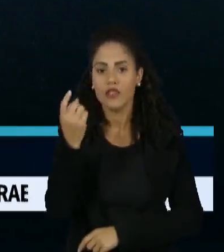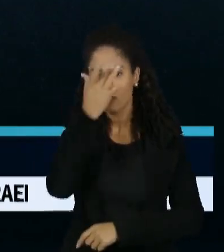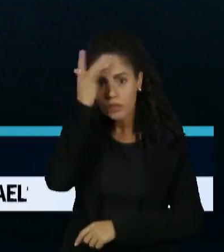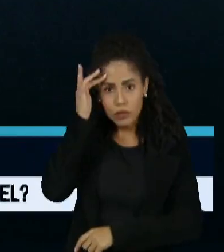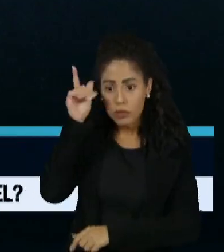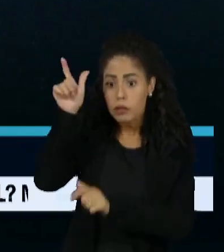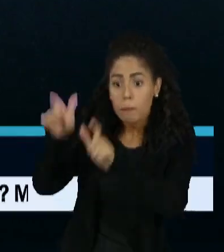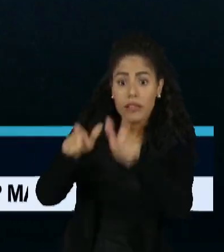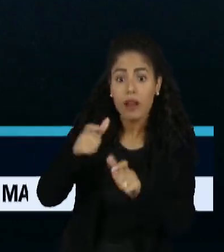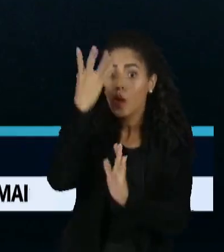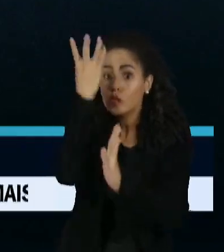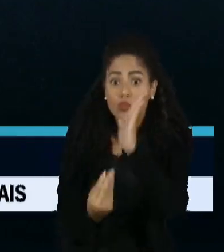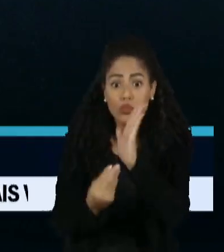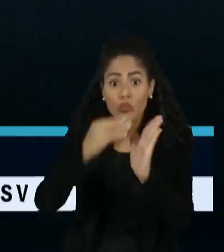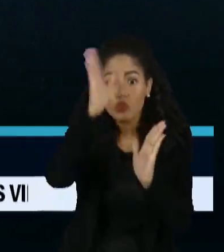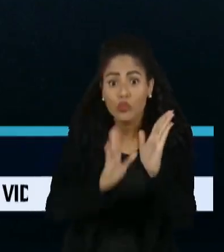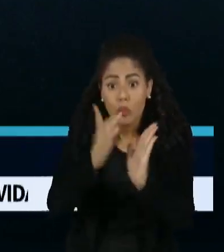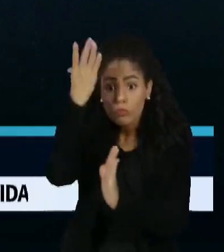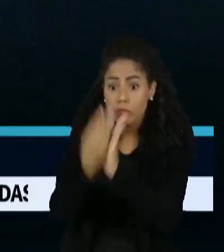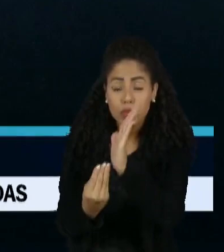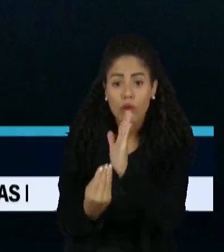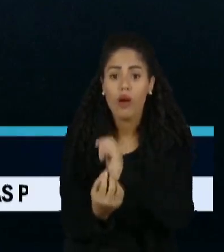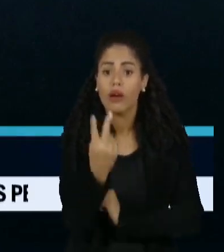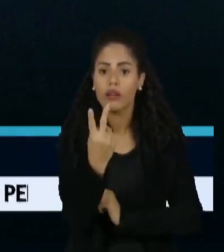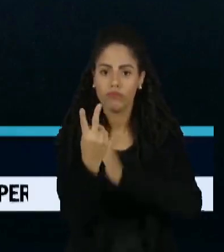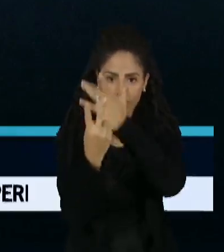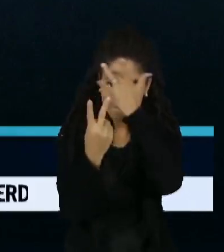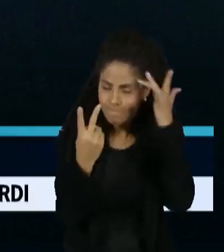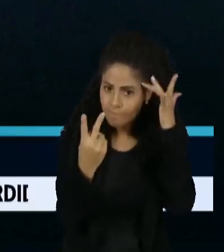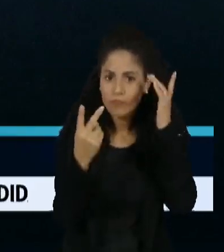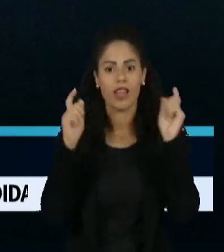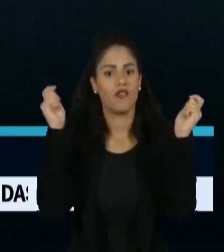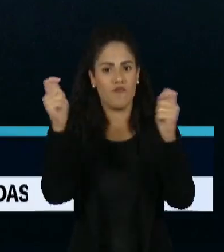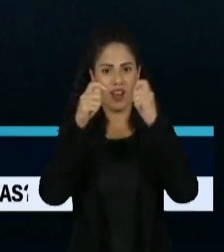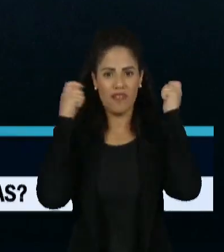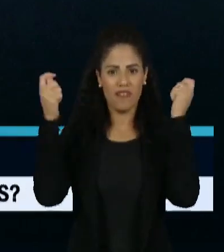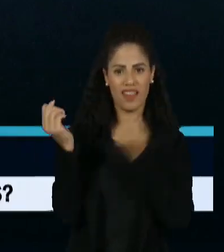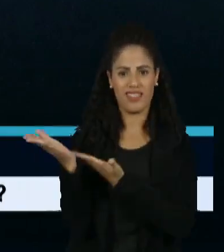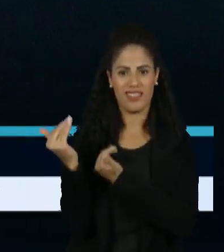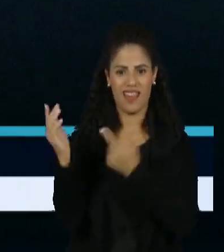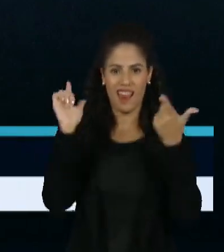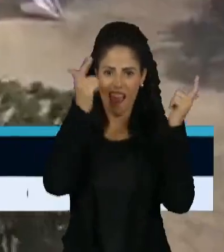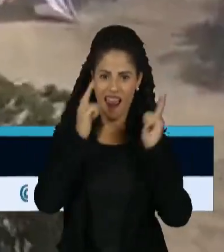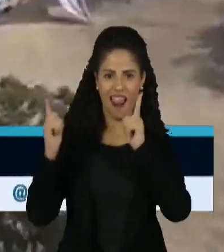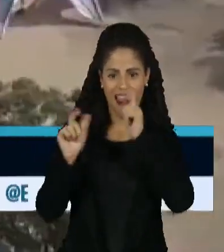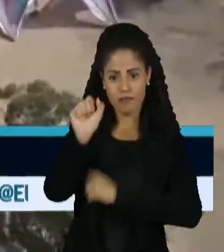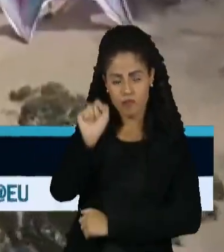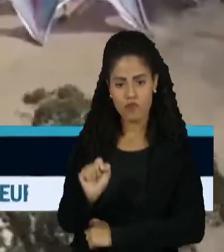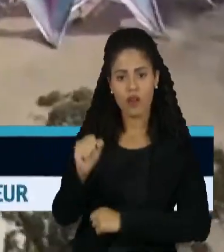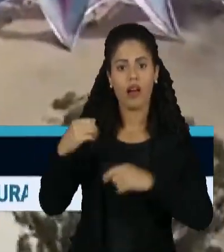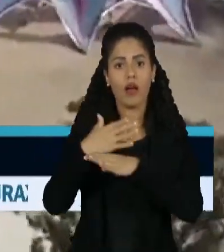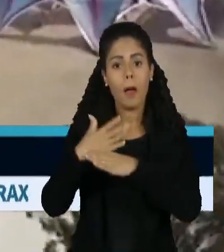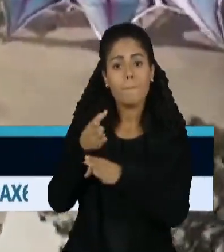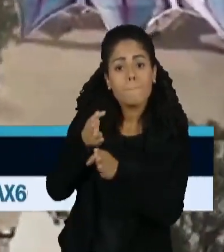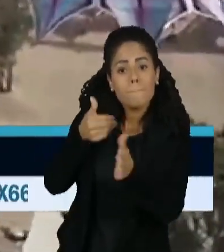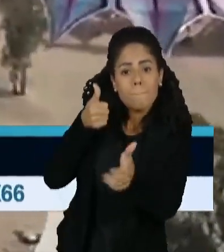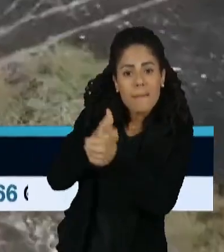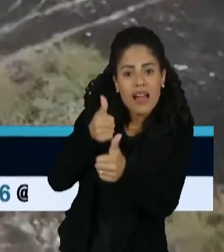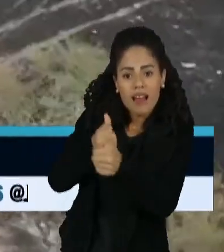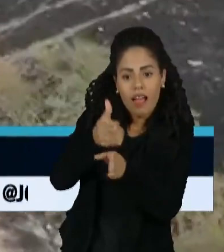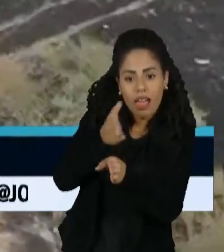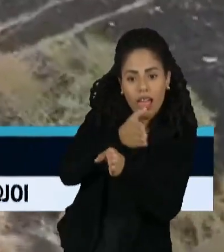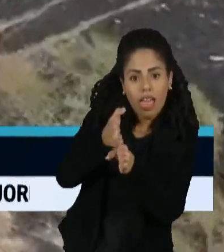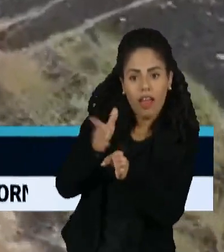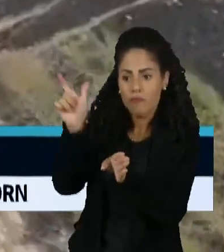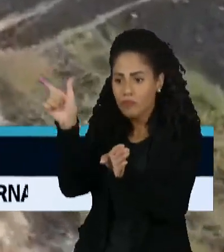estão desaparecidos. 2 deles estavam na festa rave no sul de Israel, perto da fronteira com a faixa